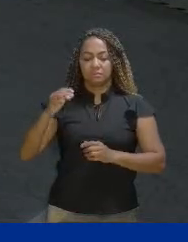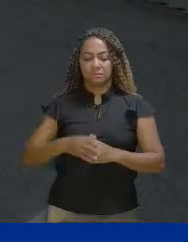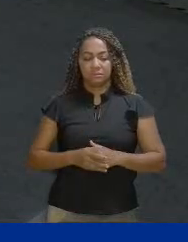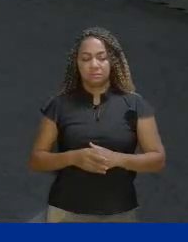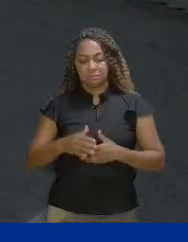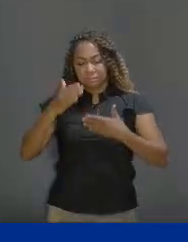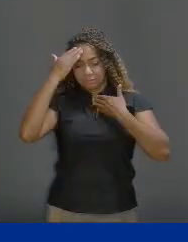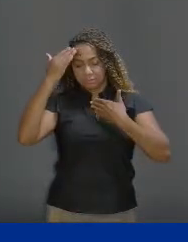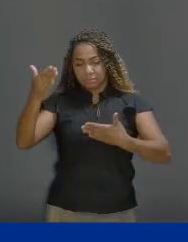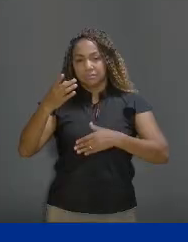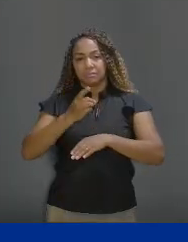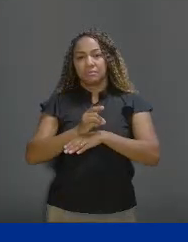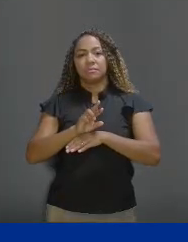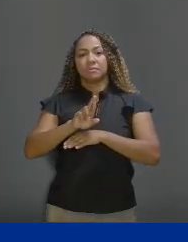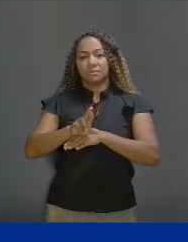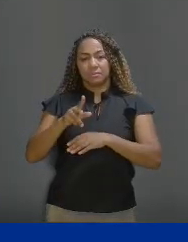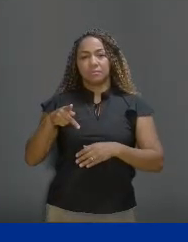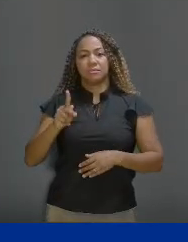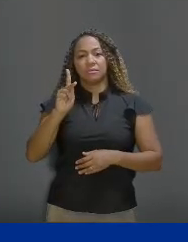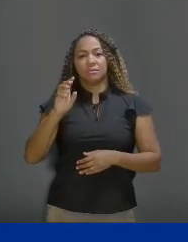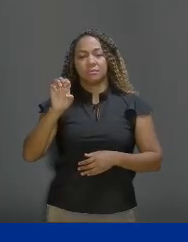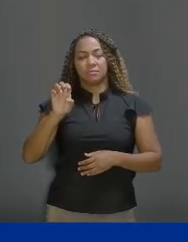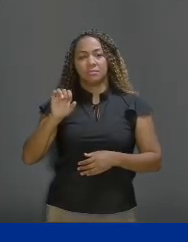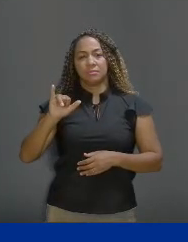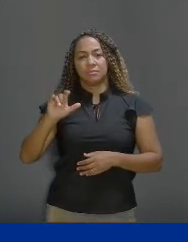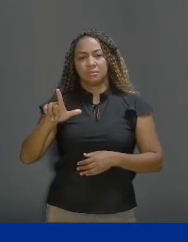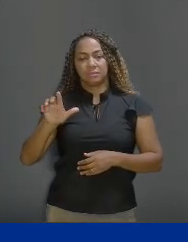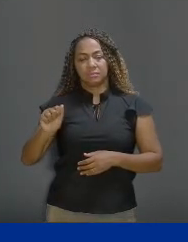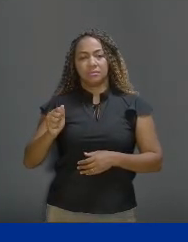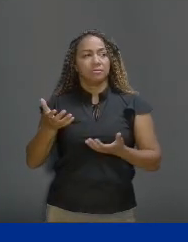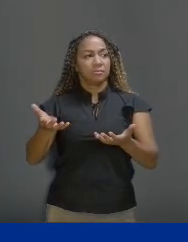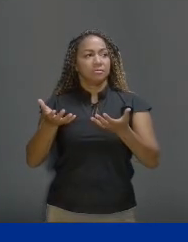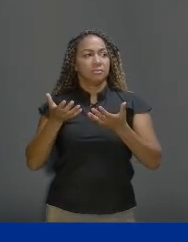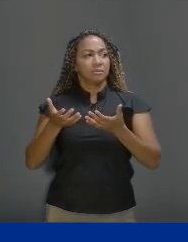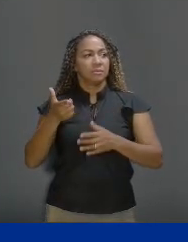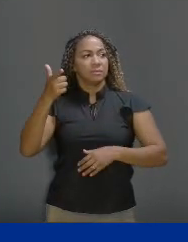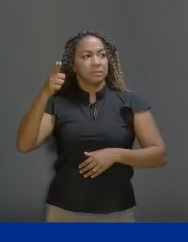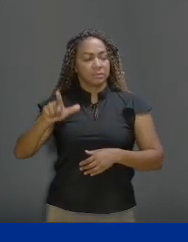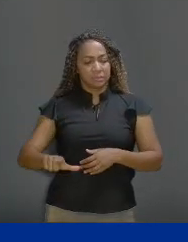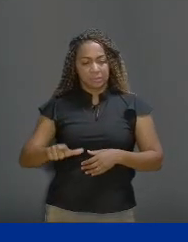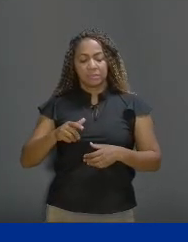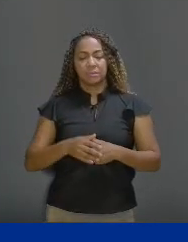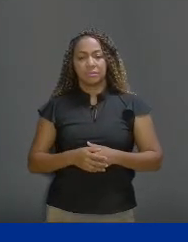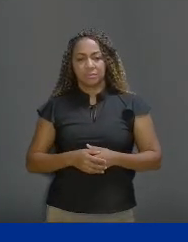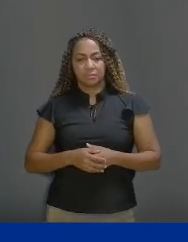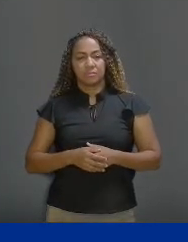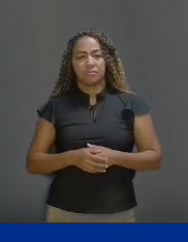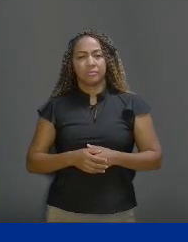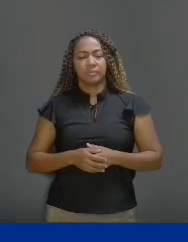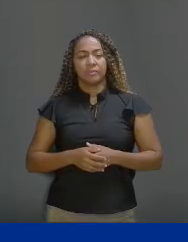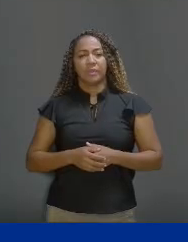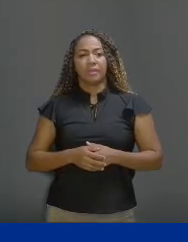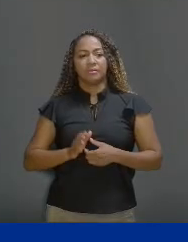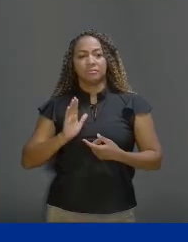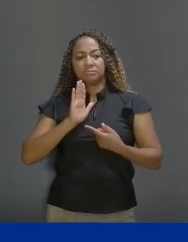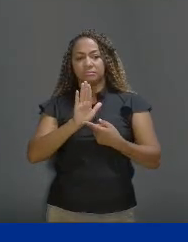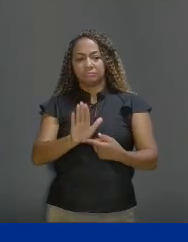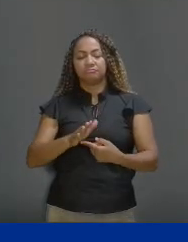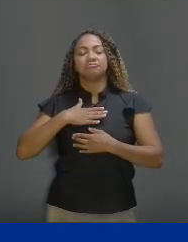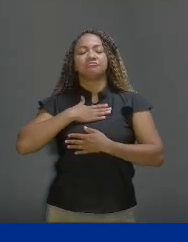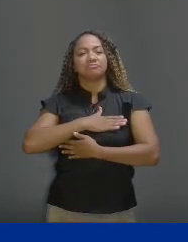Muito obrigado, doutora Na Keila tela, Utzig. desembargador Carmo Eu quero Antônio. aqui mais uma vez demonstrar